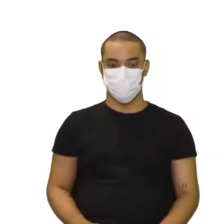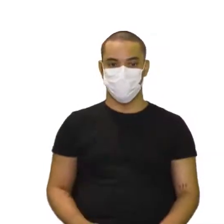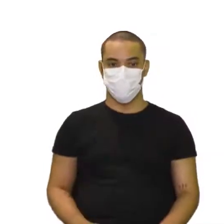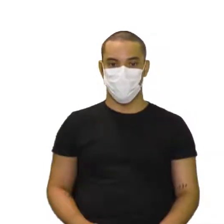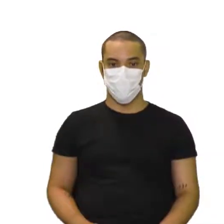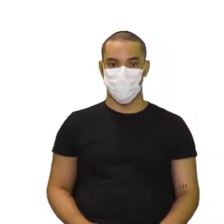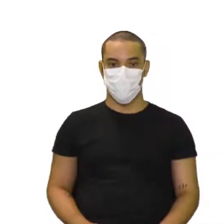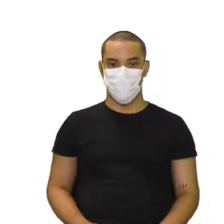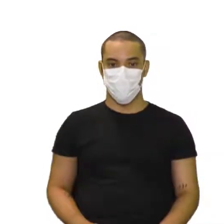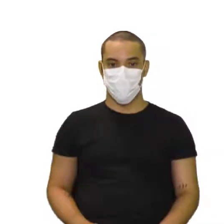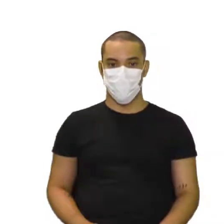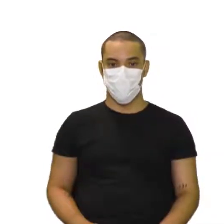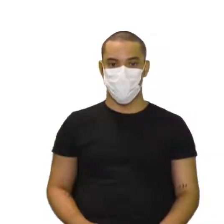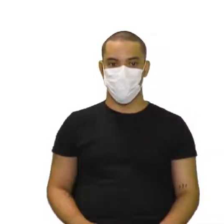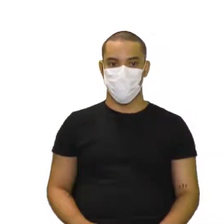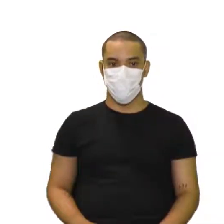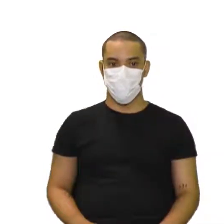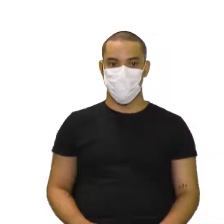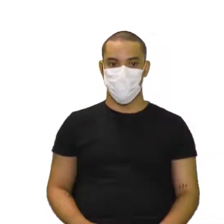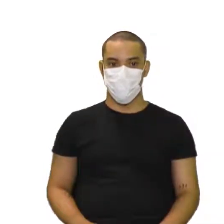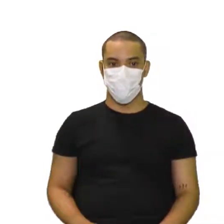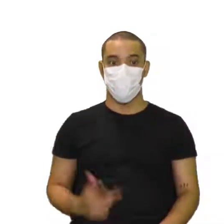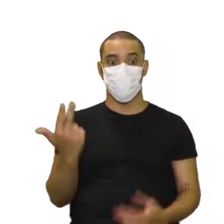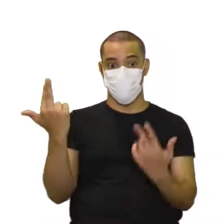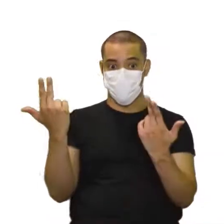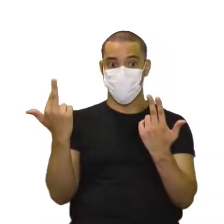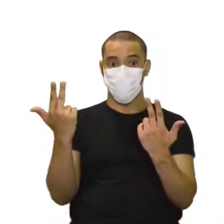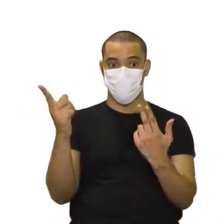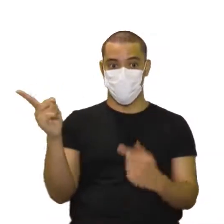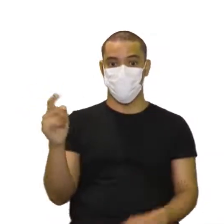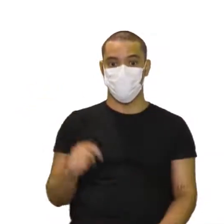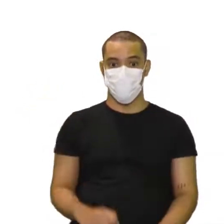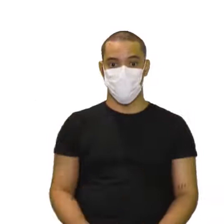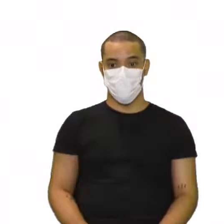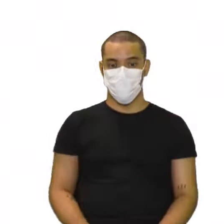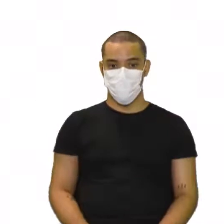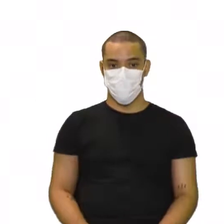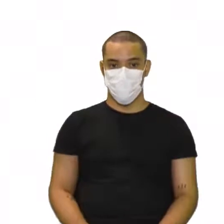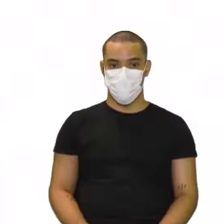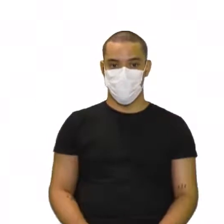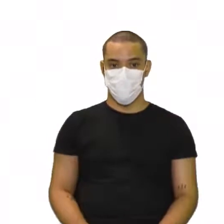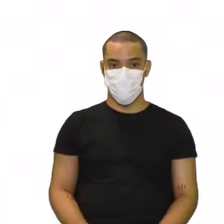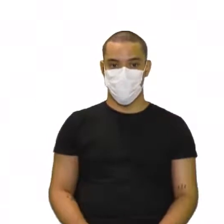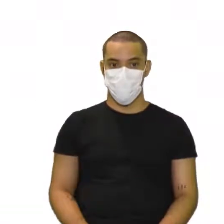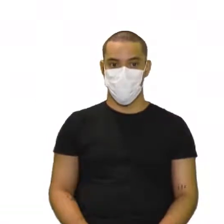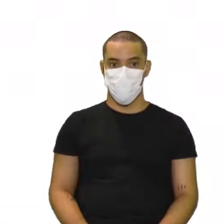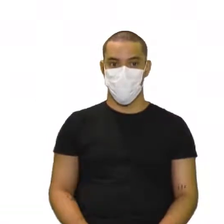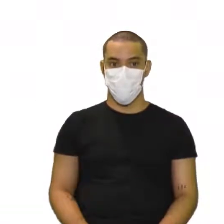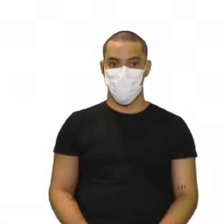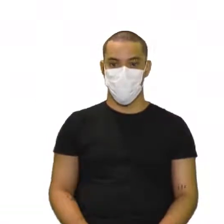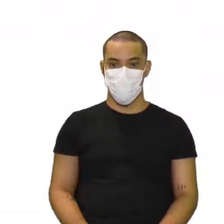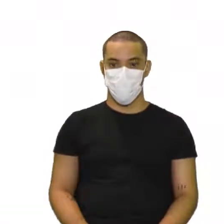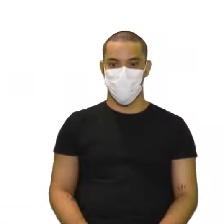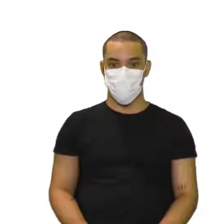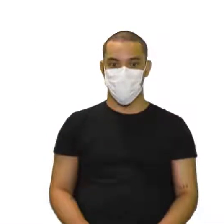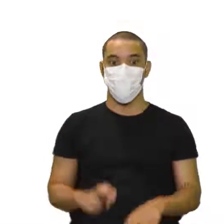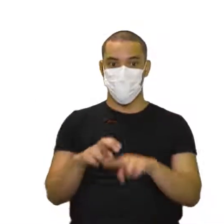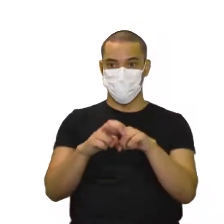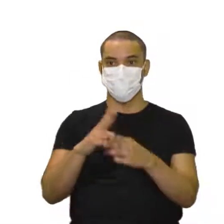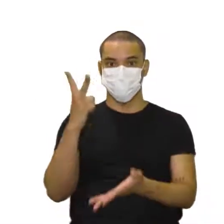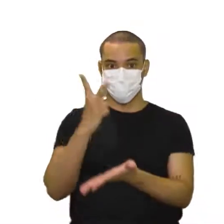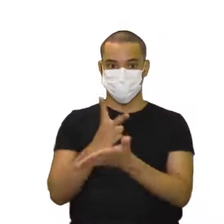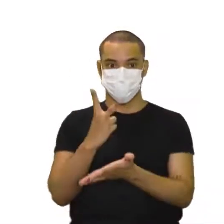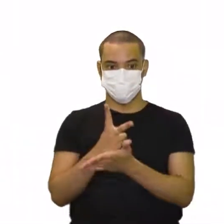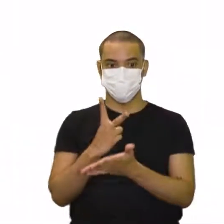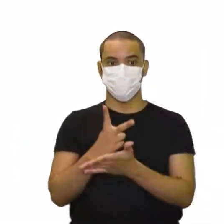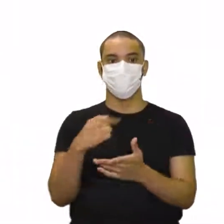ó. 7 vezes 1 sobre 2, que é 7 dividido para 2, 3,5. Então, toda vez que